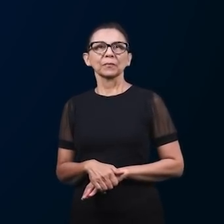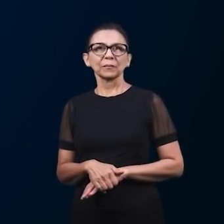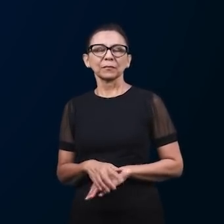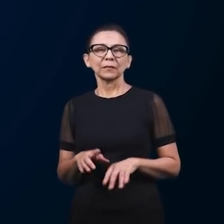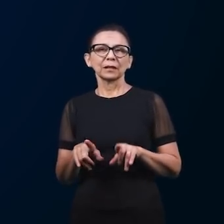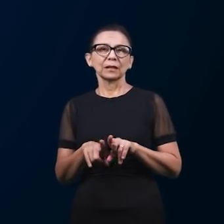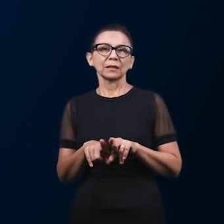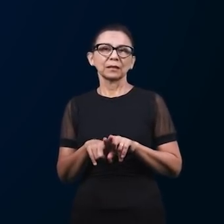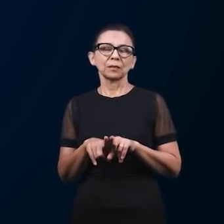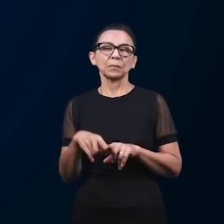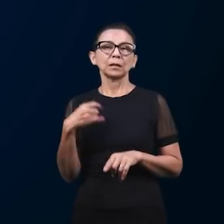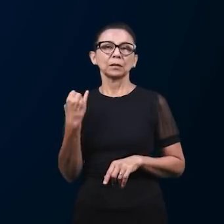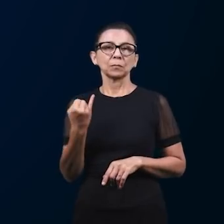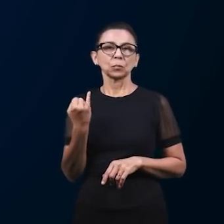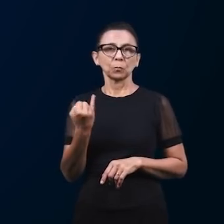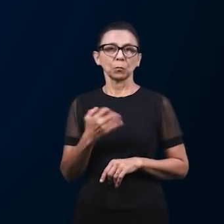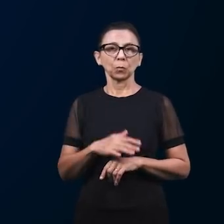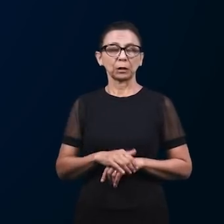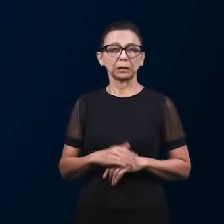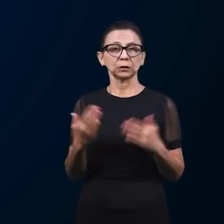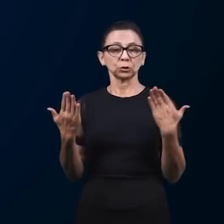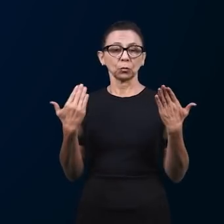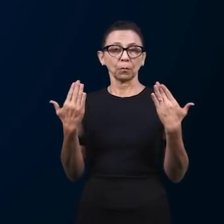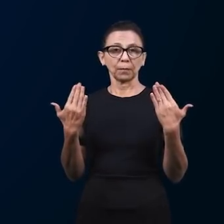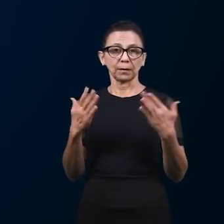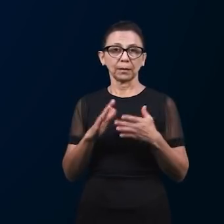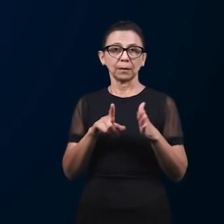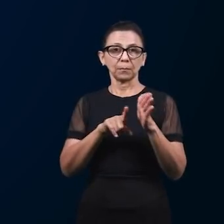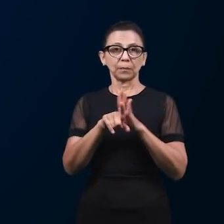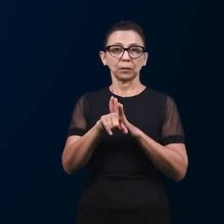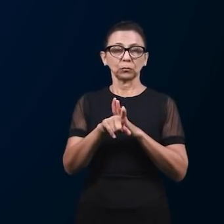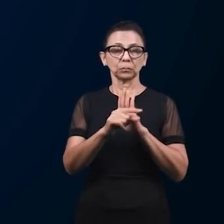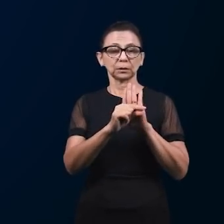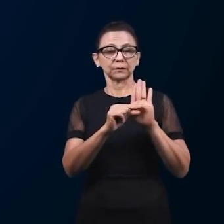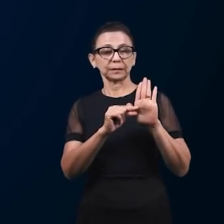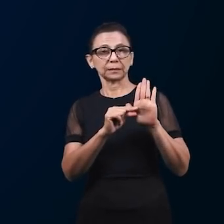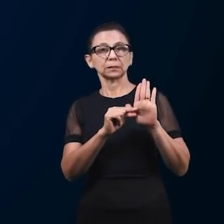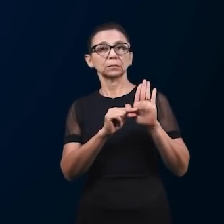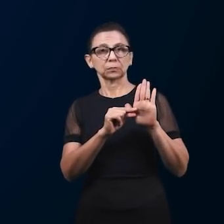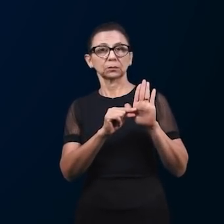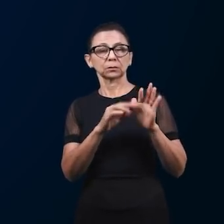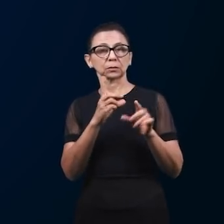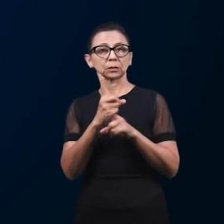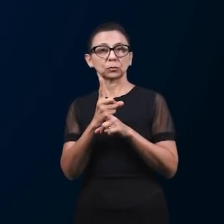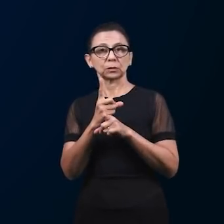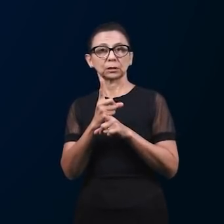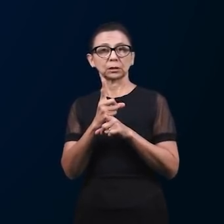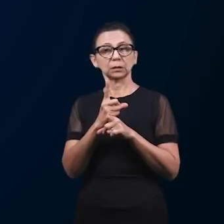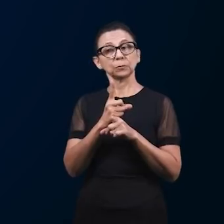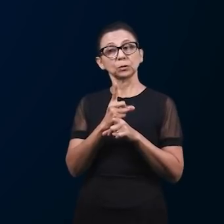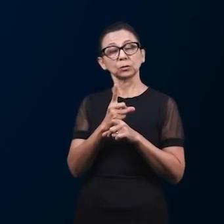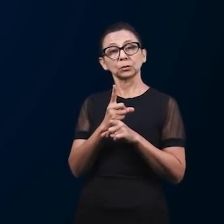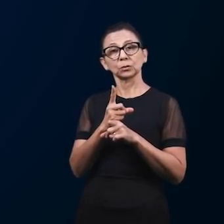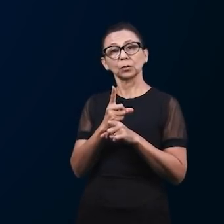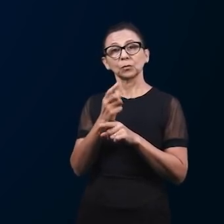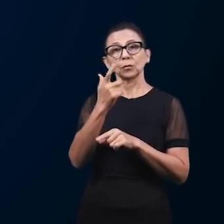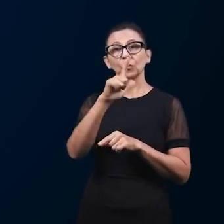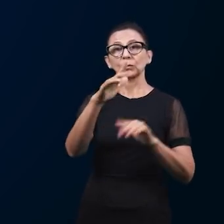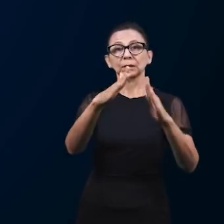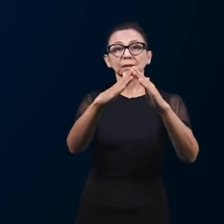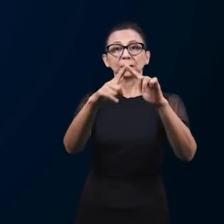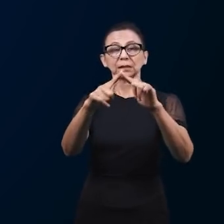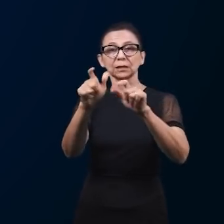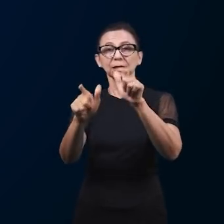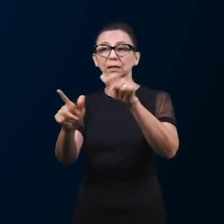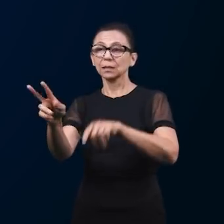é muito bom também comparar as perguntas, as respostas que nós encontramos, os versículos que encontramos com as respostas dos irmãos